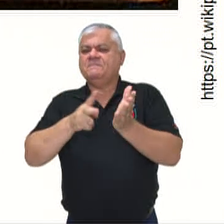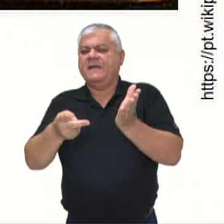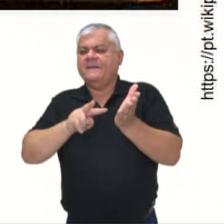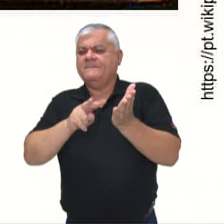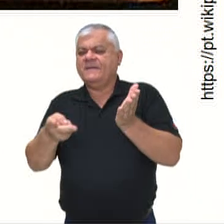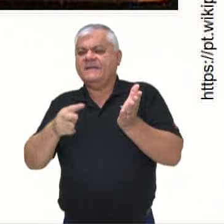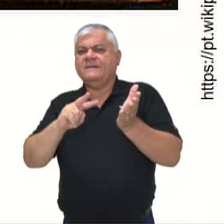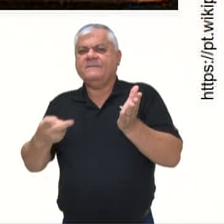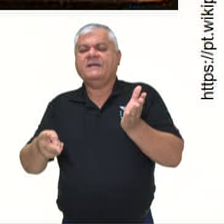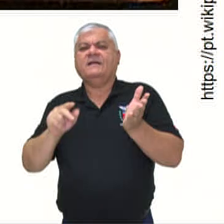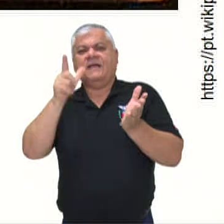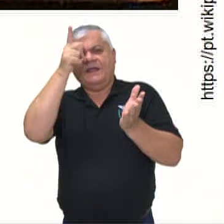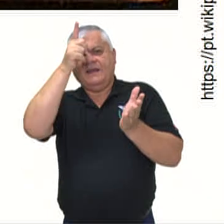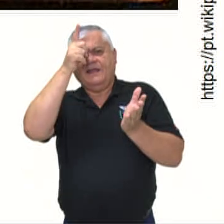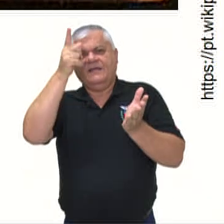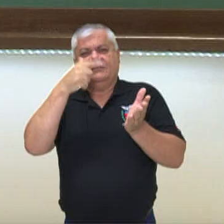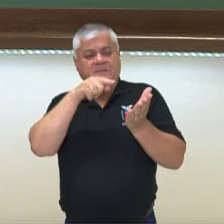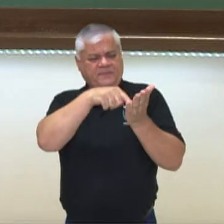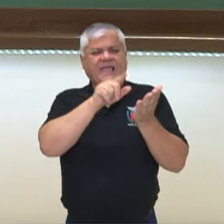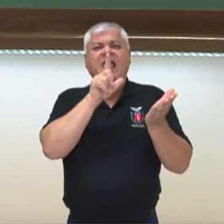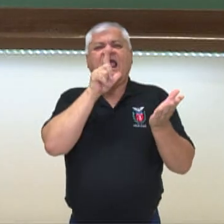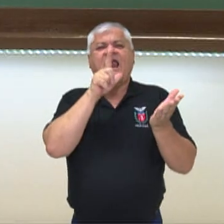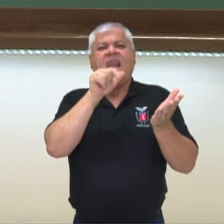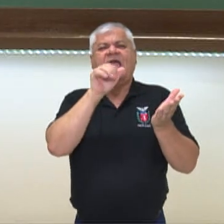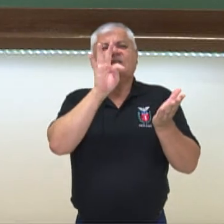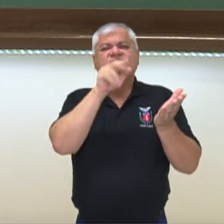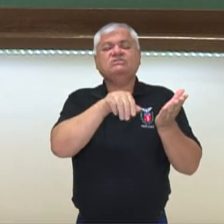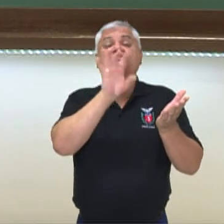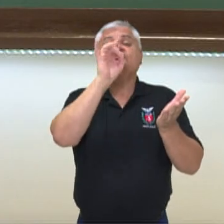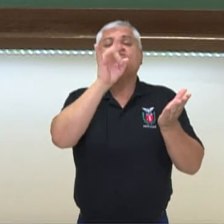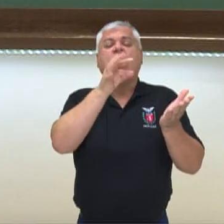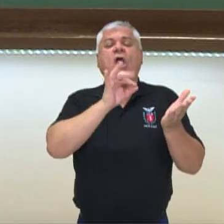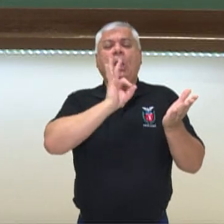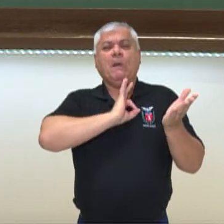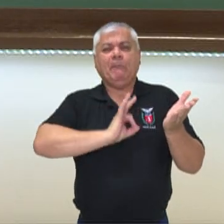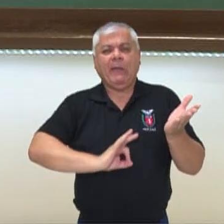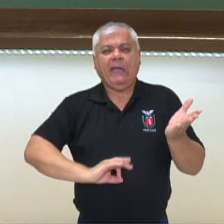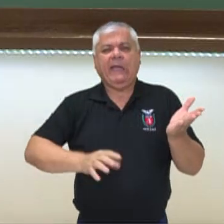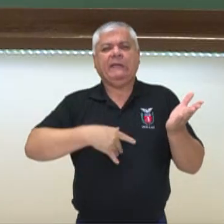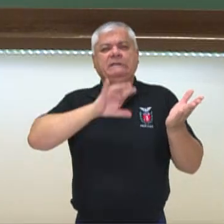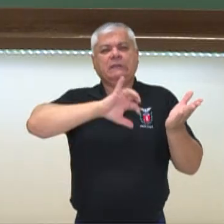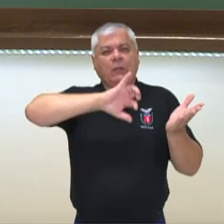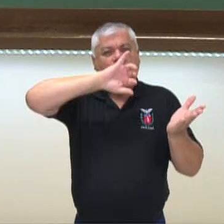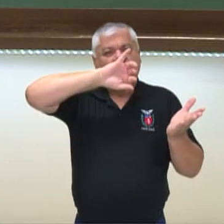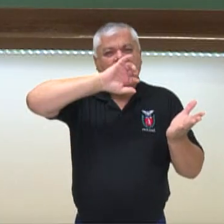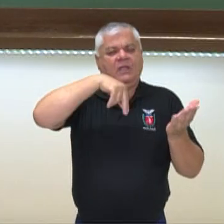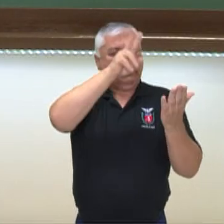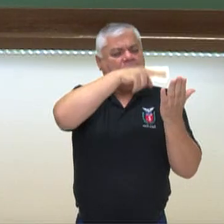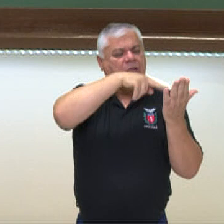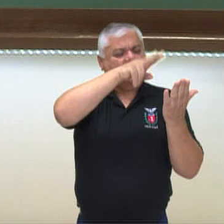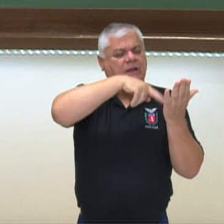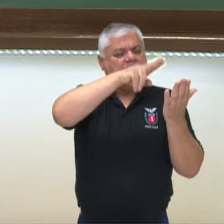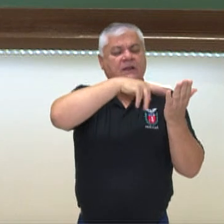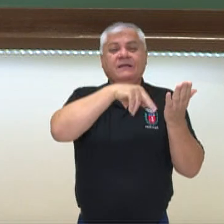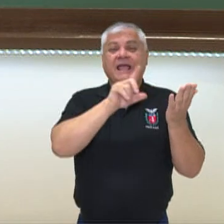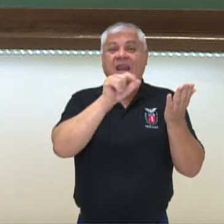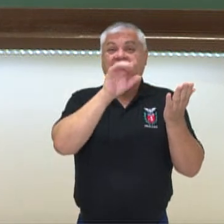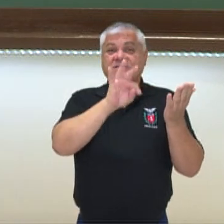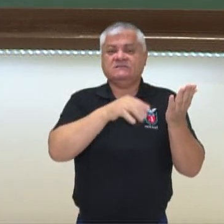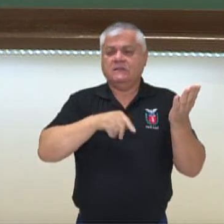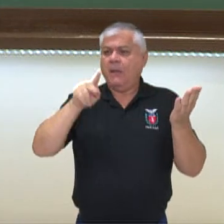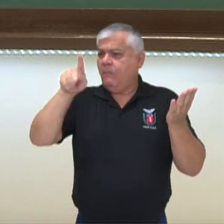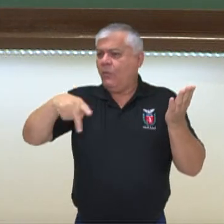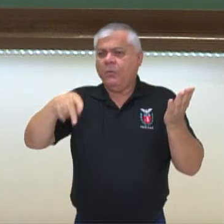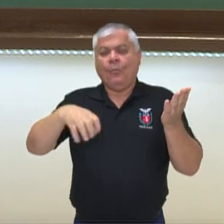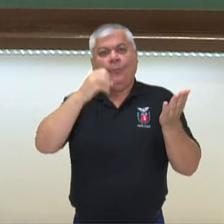Essa tradução, até então, só os padres, os bispos podiam ler e interpretar a Escritura Sagrada. A